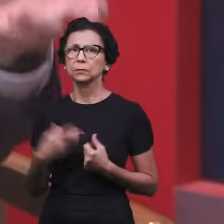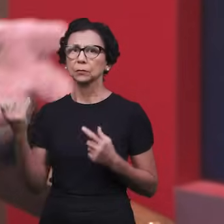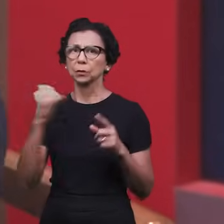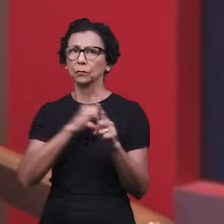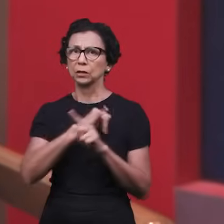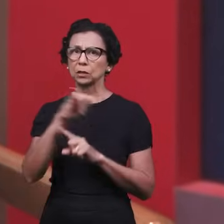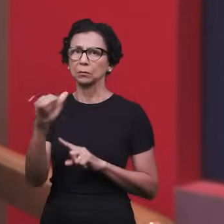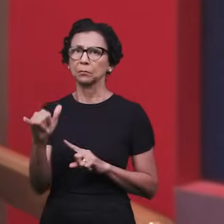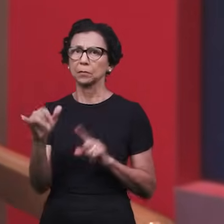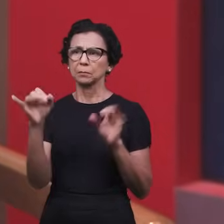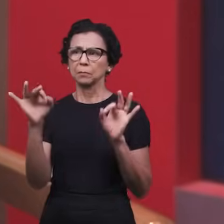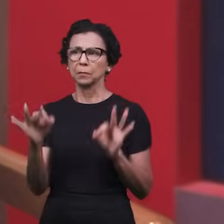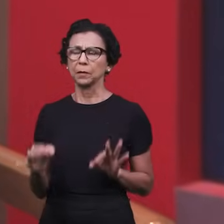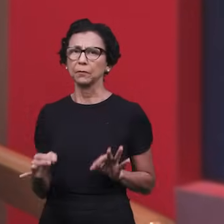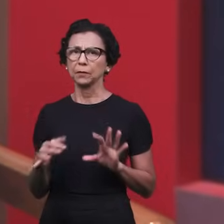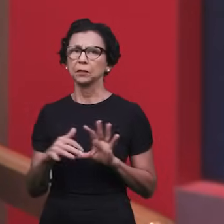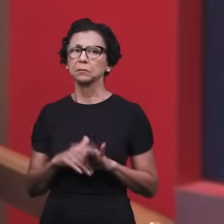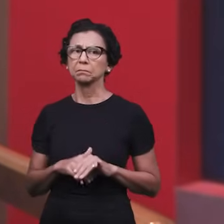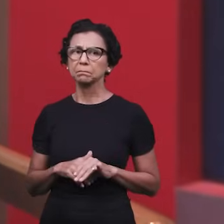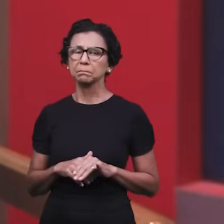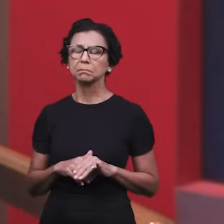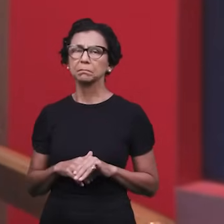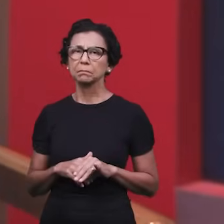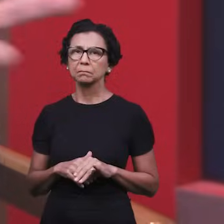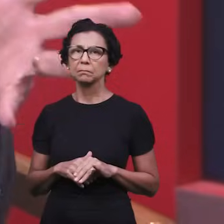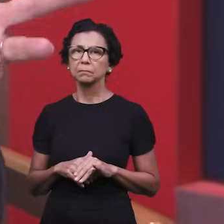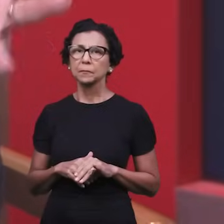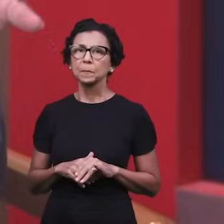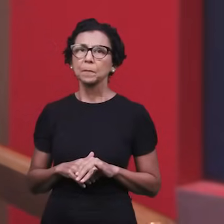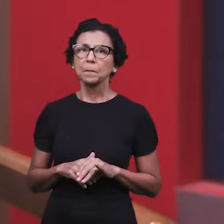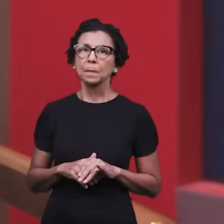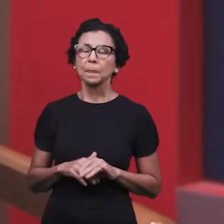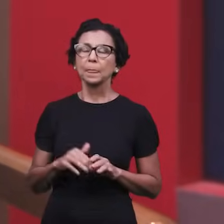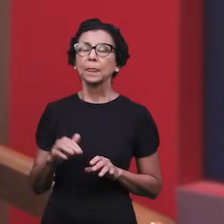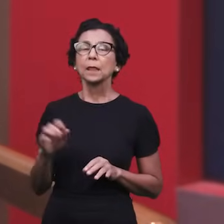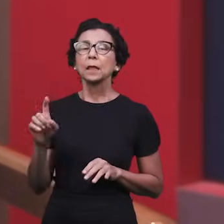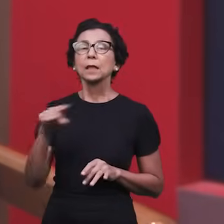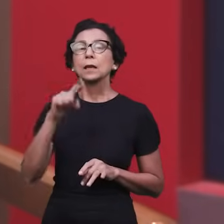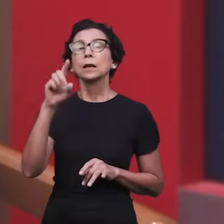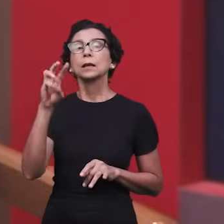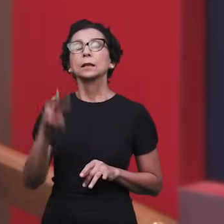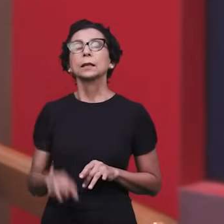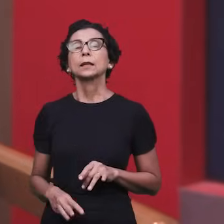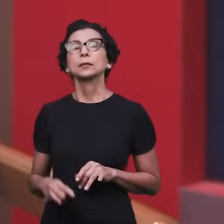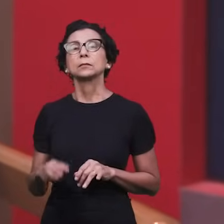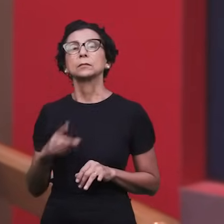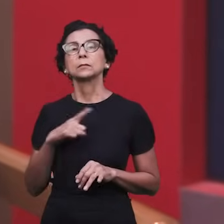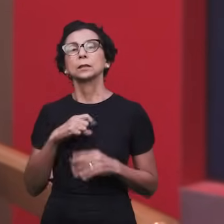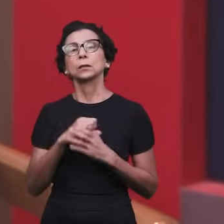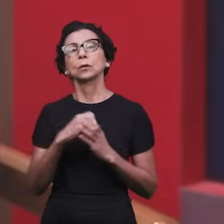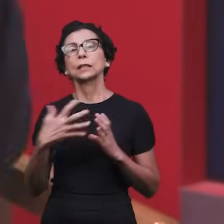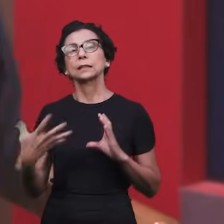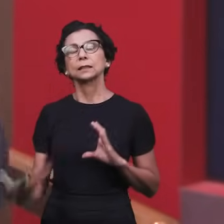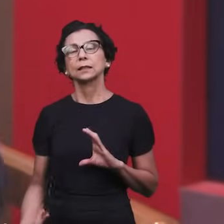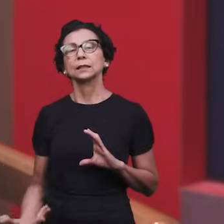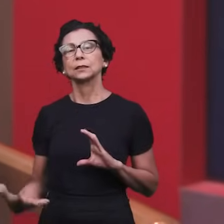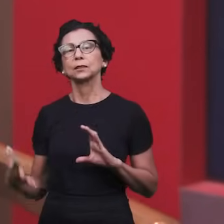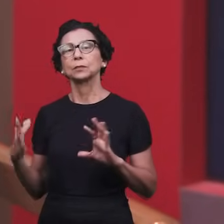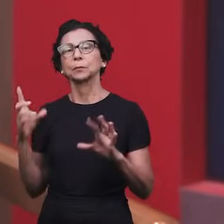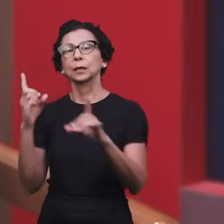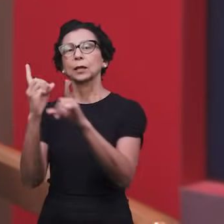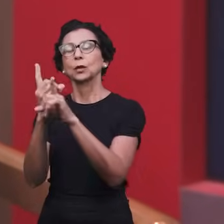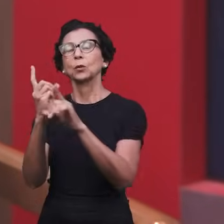de jejuns, de busca de os sinais do Espírito Santo, as colunas de fumo, ou seja, batismo com o Espírito Santo,